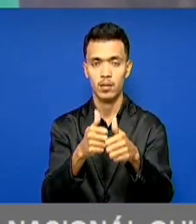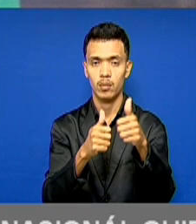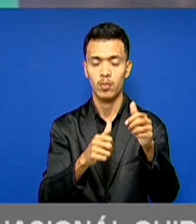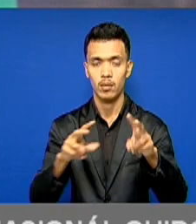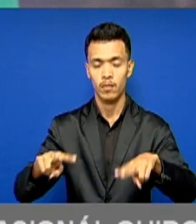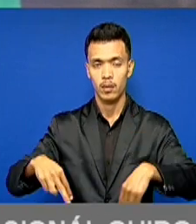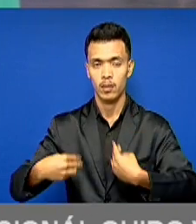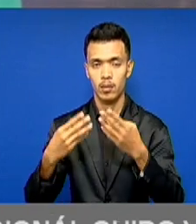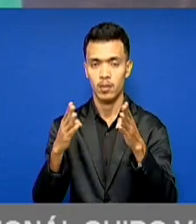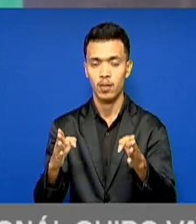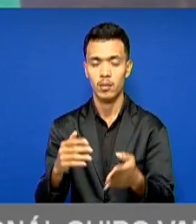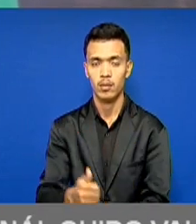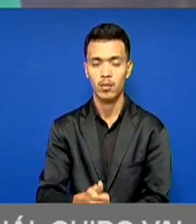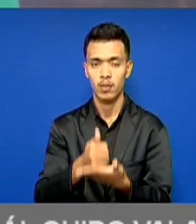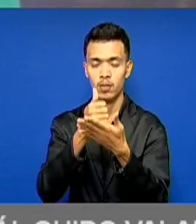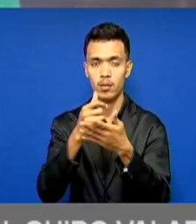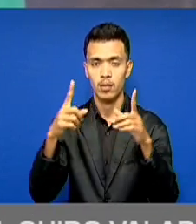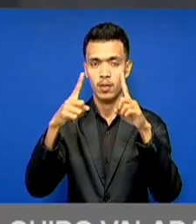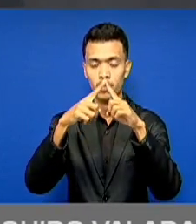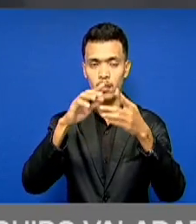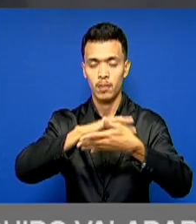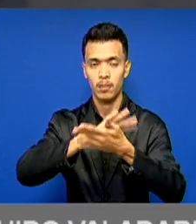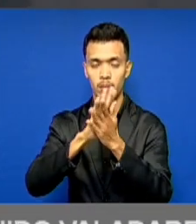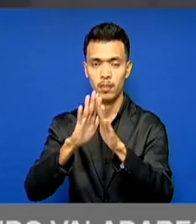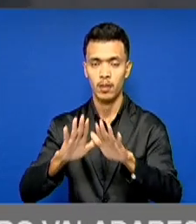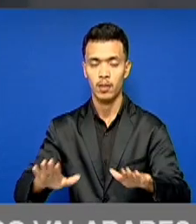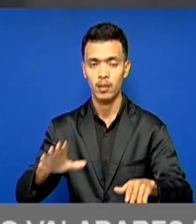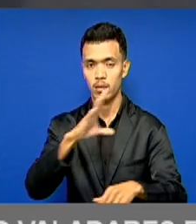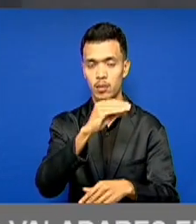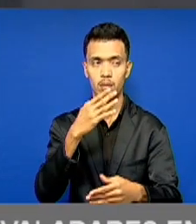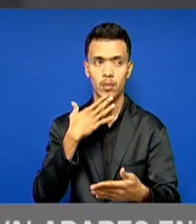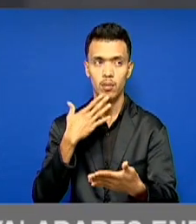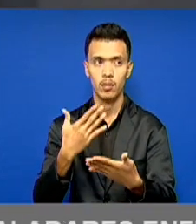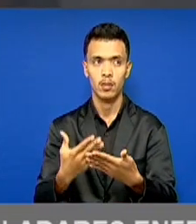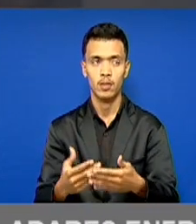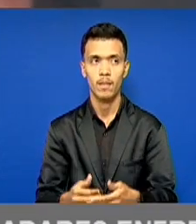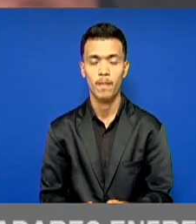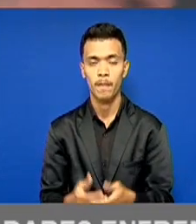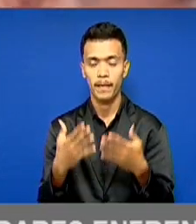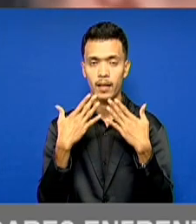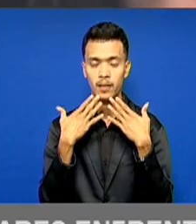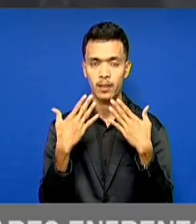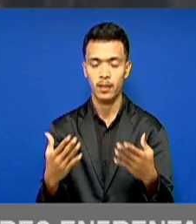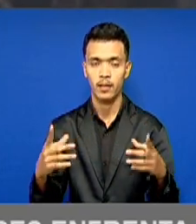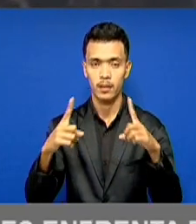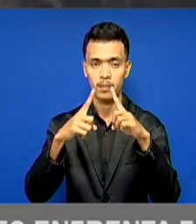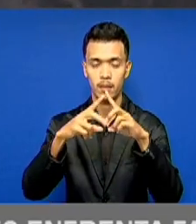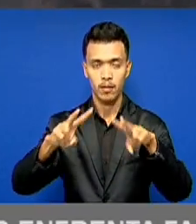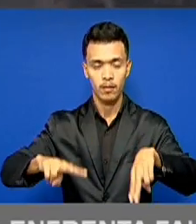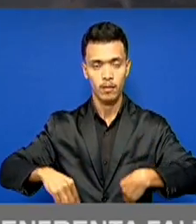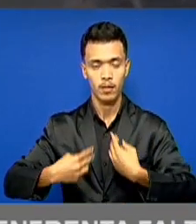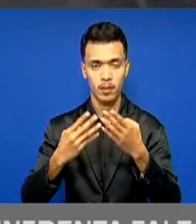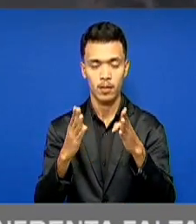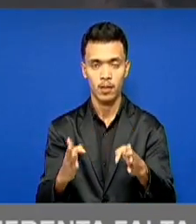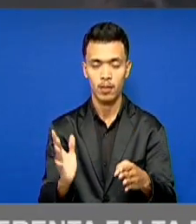Hodi contribui ba paz no estabilidade. Na agradece. Ba itile saudoso sira, itile saudosa sira.